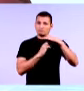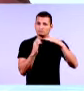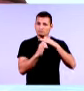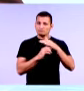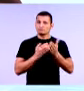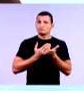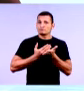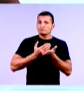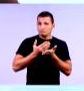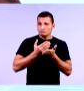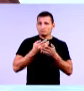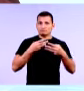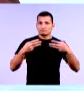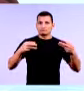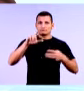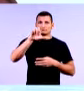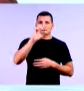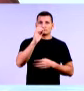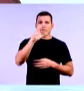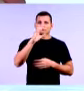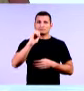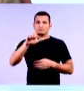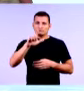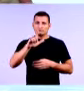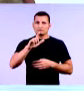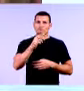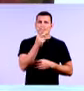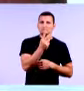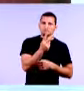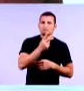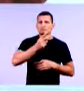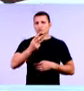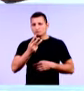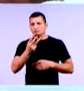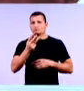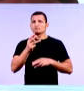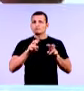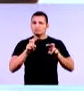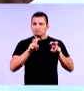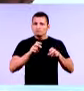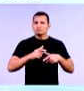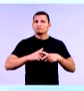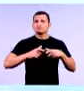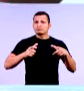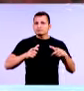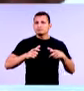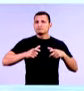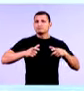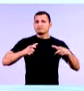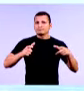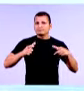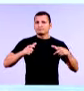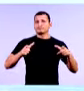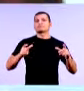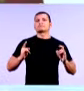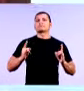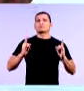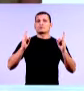com uma rede local pequena, né? Dois, três computadores, e assim vai aumentando, um prédio, ou